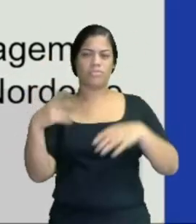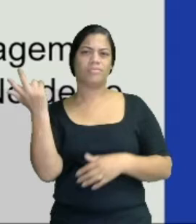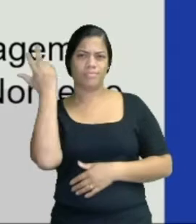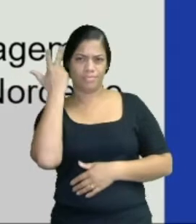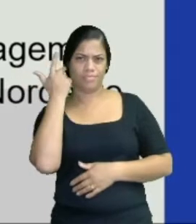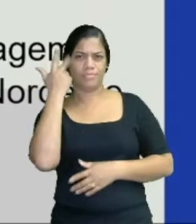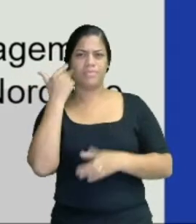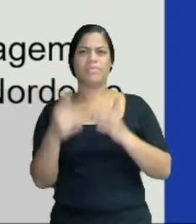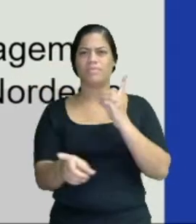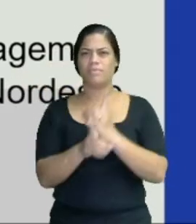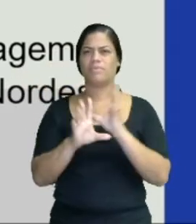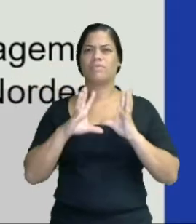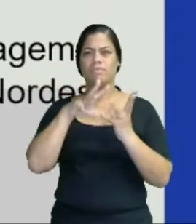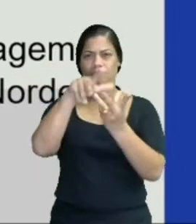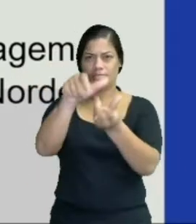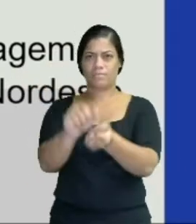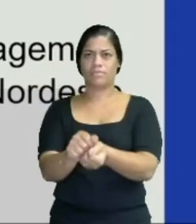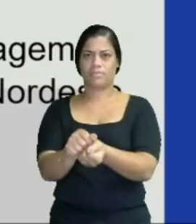inteiro.